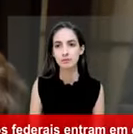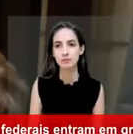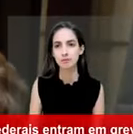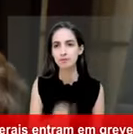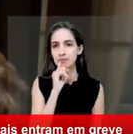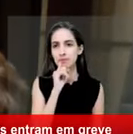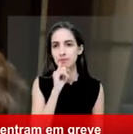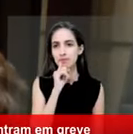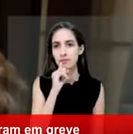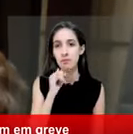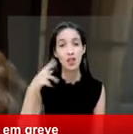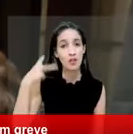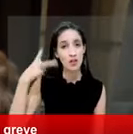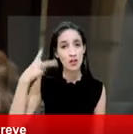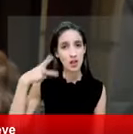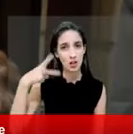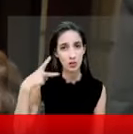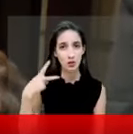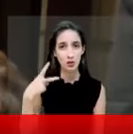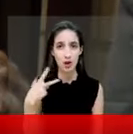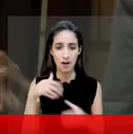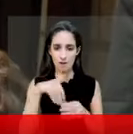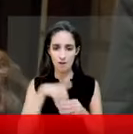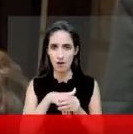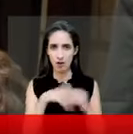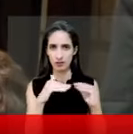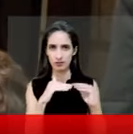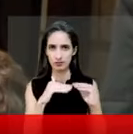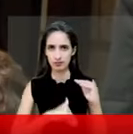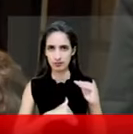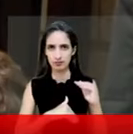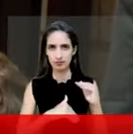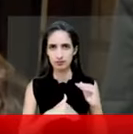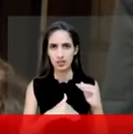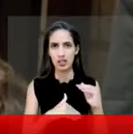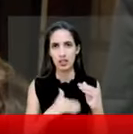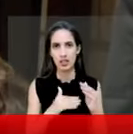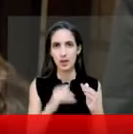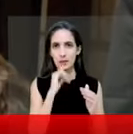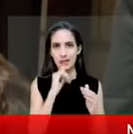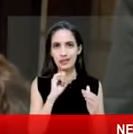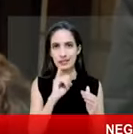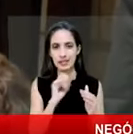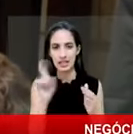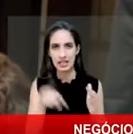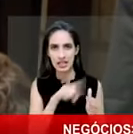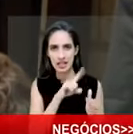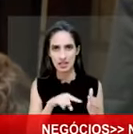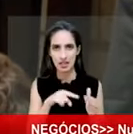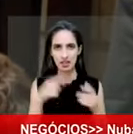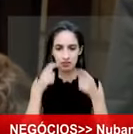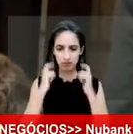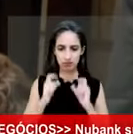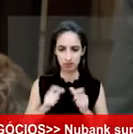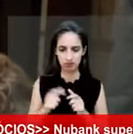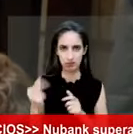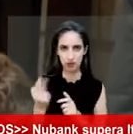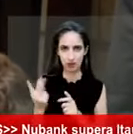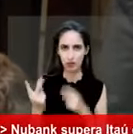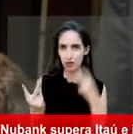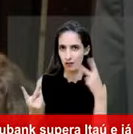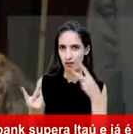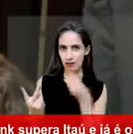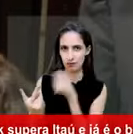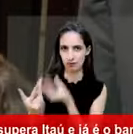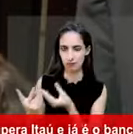que têm votado contrário a aprovação da revogação, que é o caso do vereador Valdir Brazão, que eu já